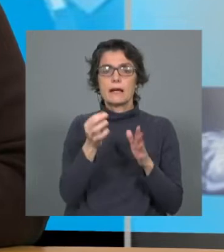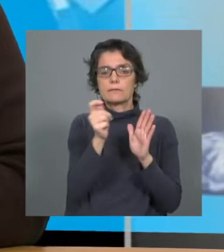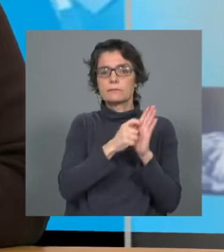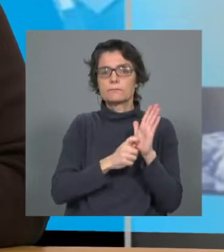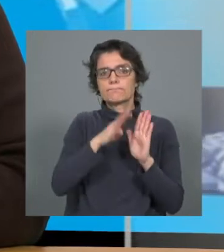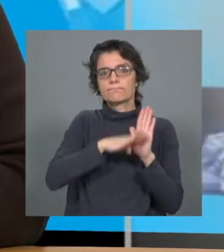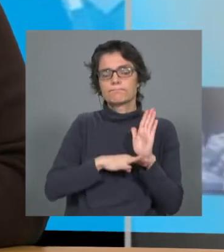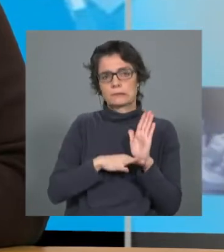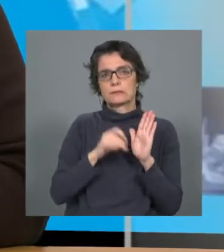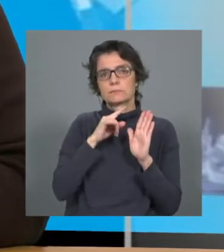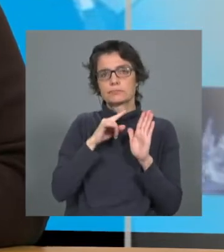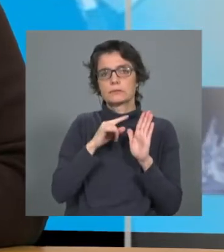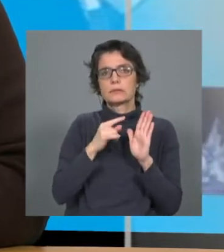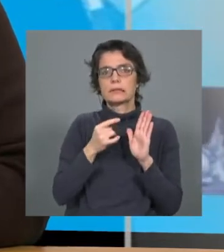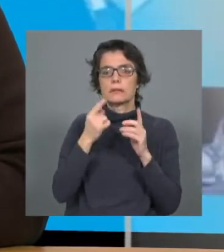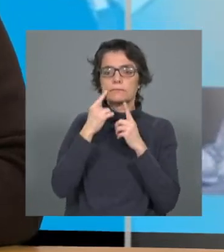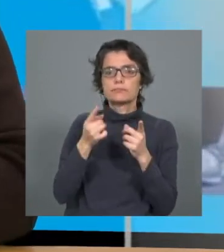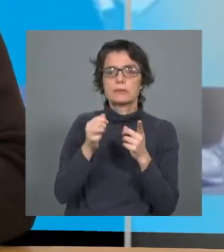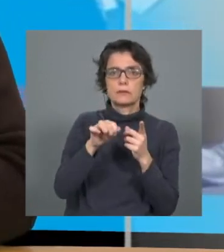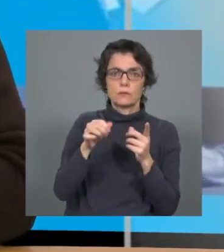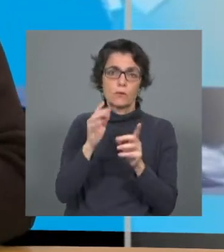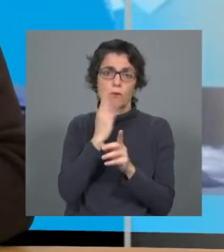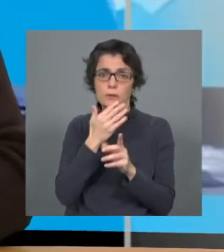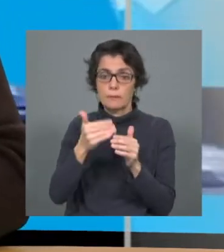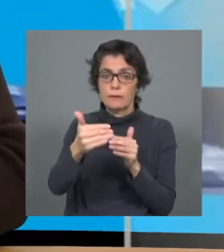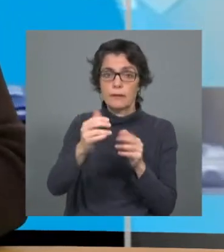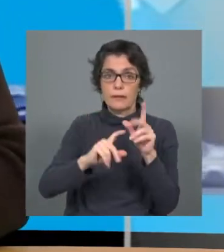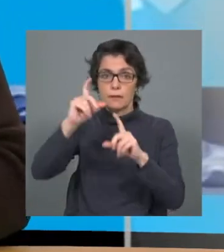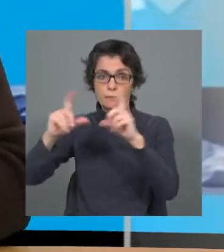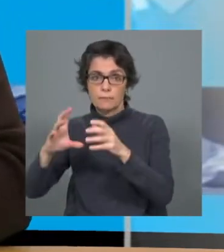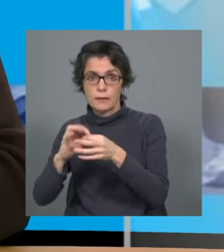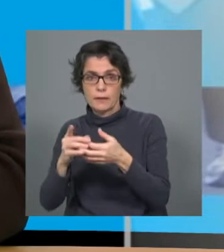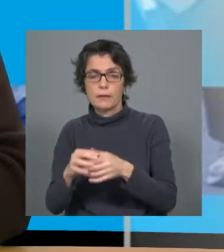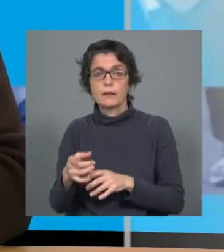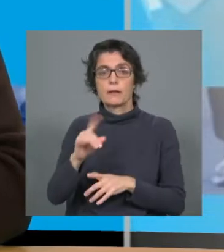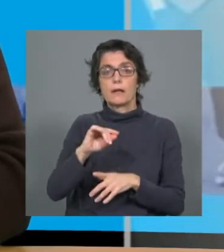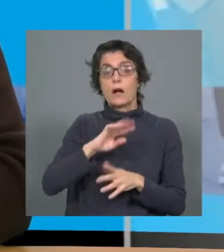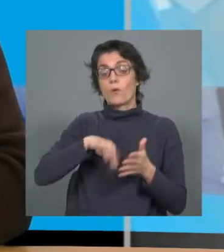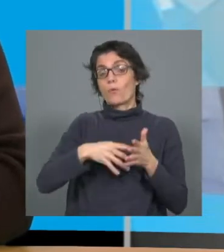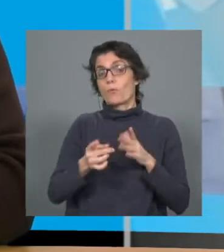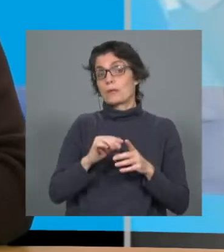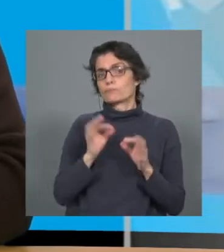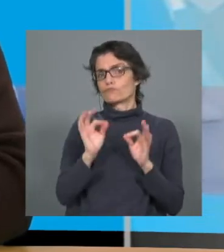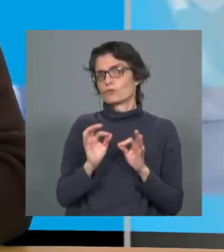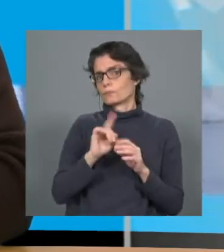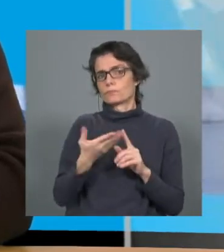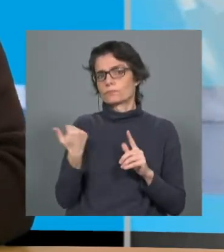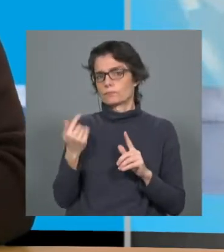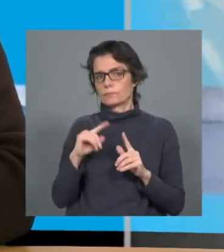os indicadores. Provavelmente não foi o plano certo o ano passado, porque